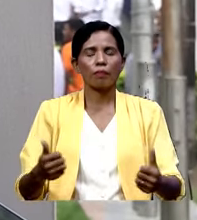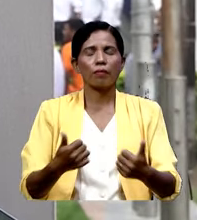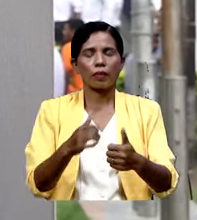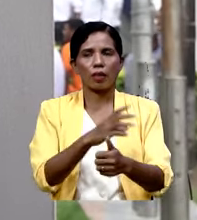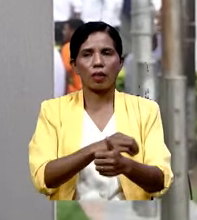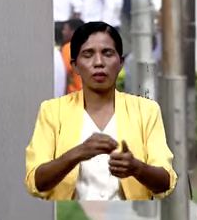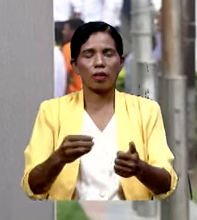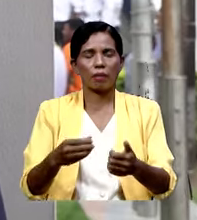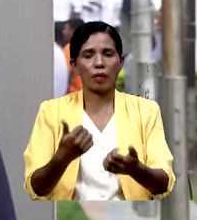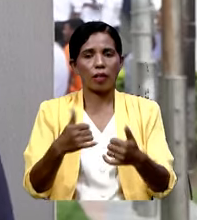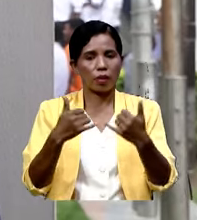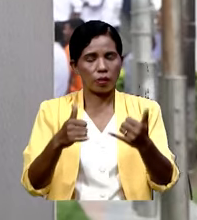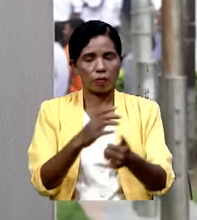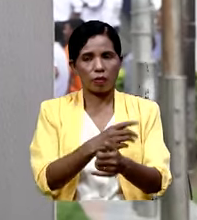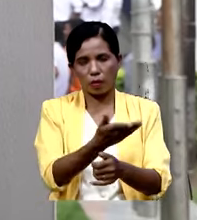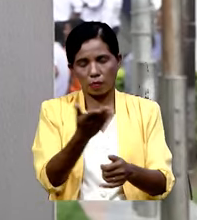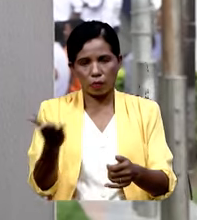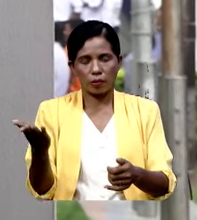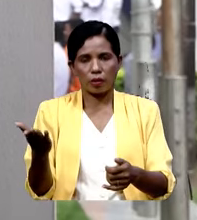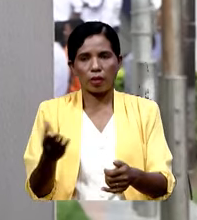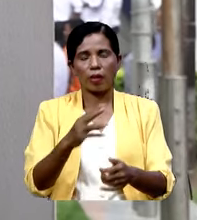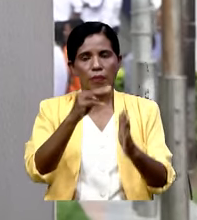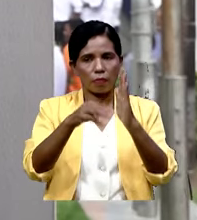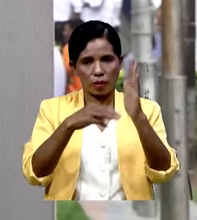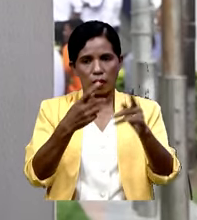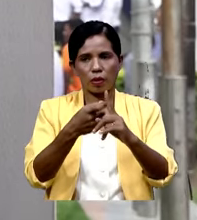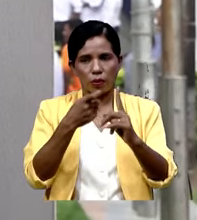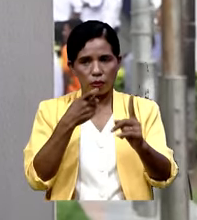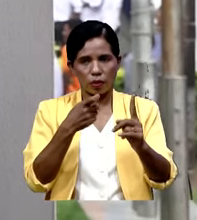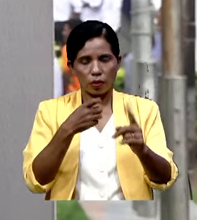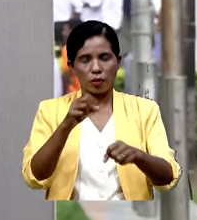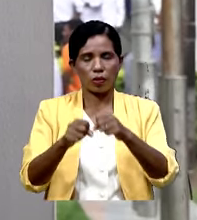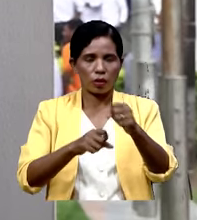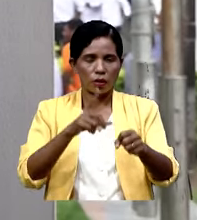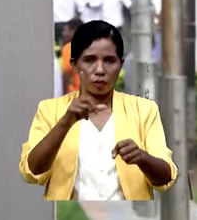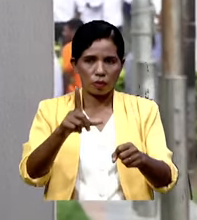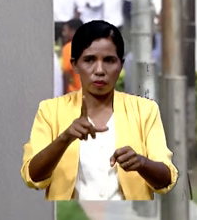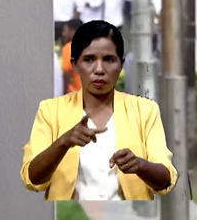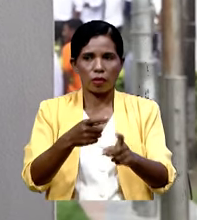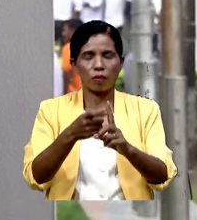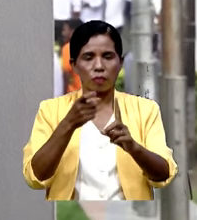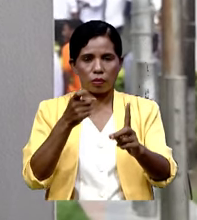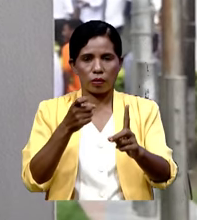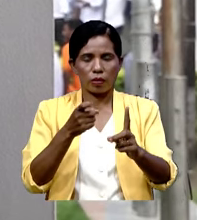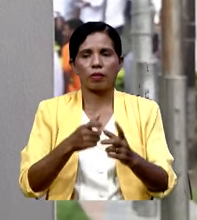mais entidade hotu. Ita bot siran sa media, liho si sociedade civil, liho si